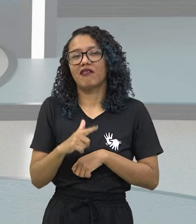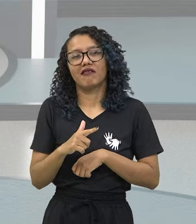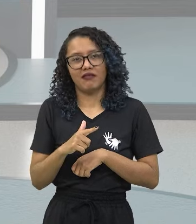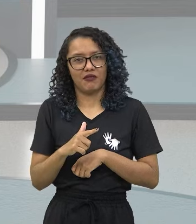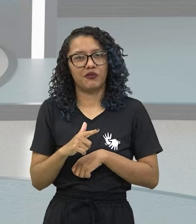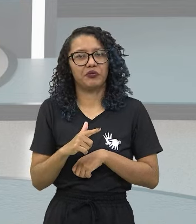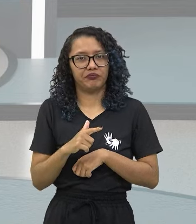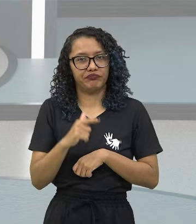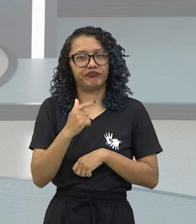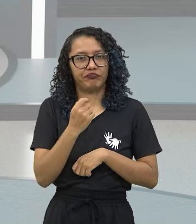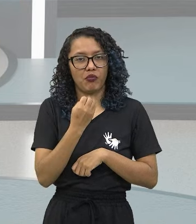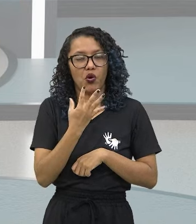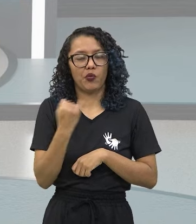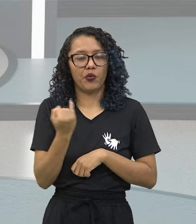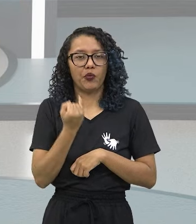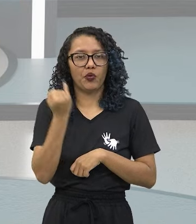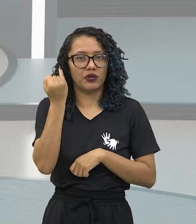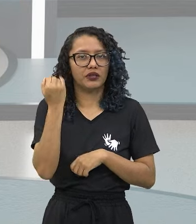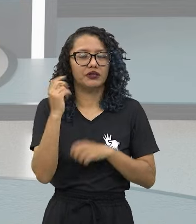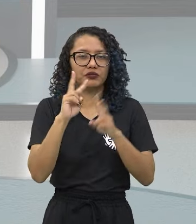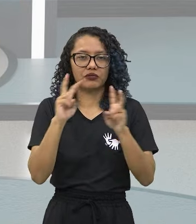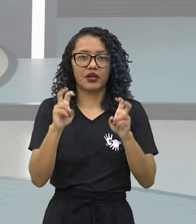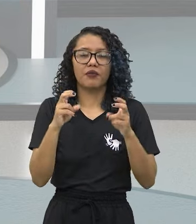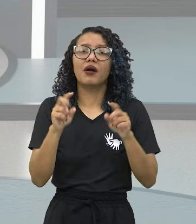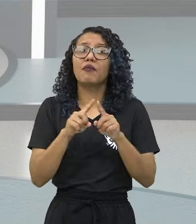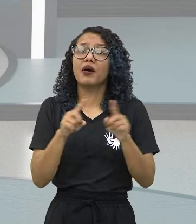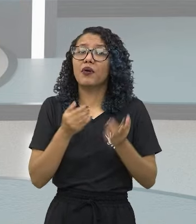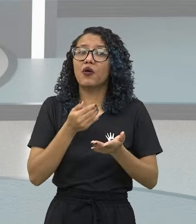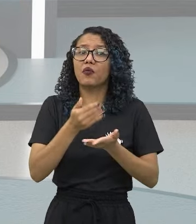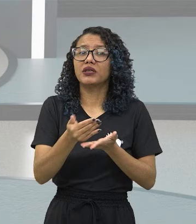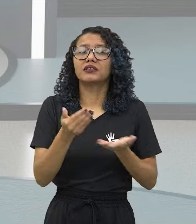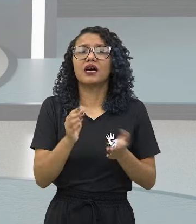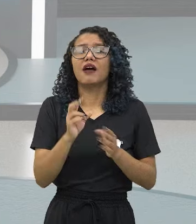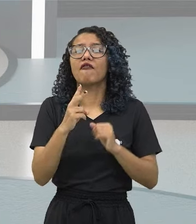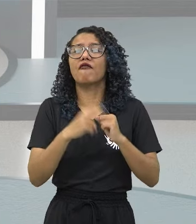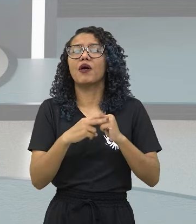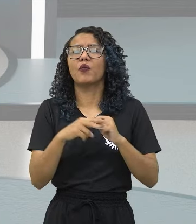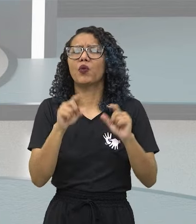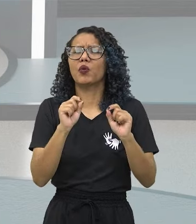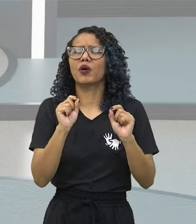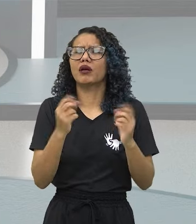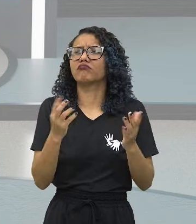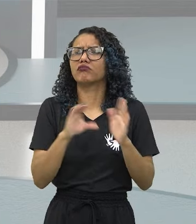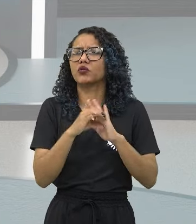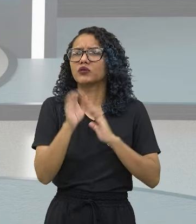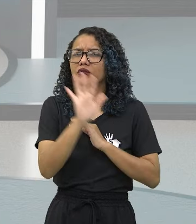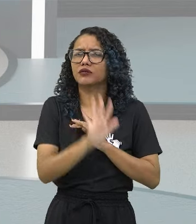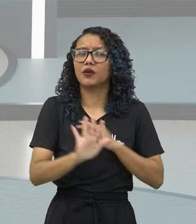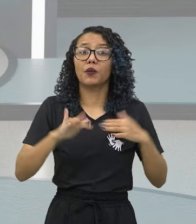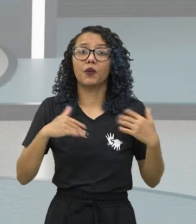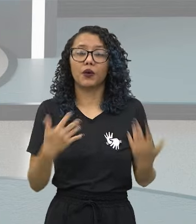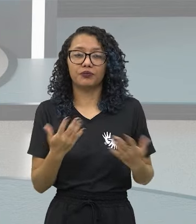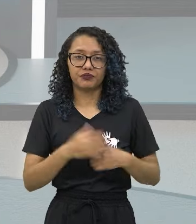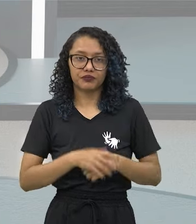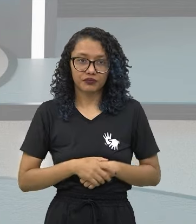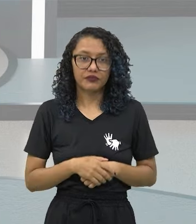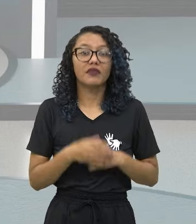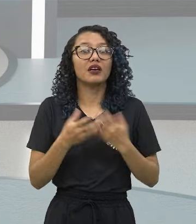para contextualizar, o que é um verbo? Então, de forma geral, um verbo é uma